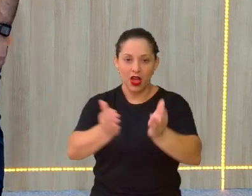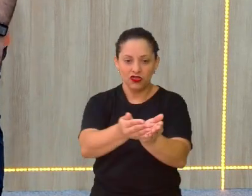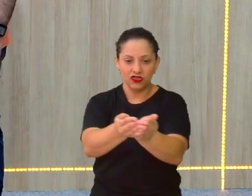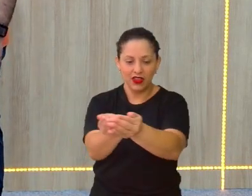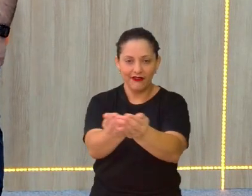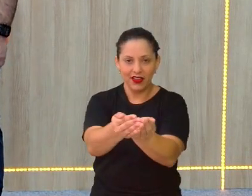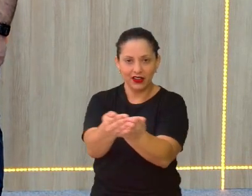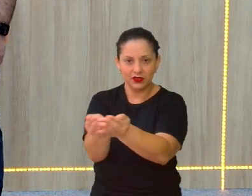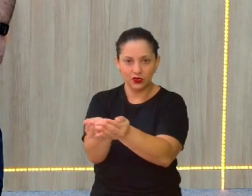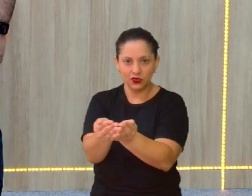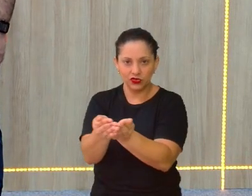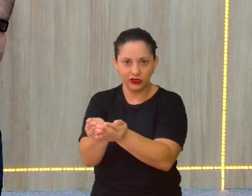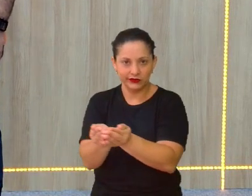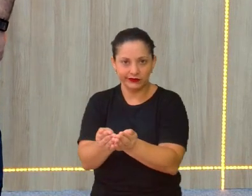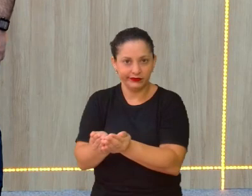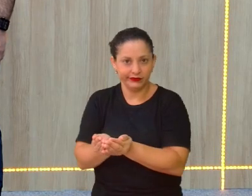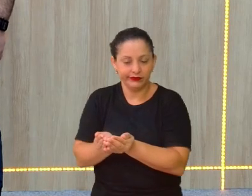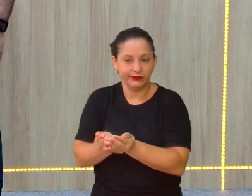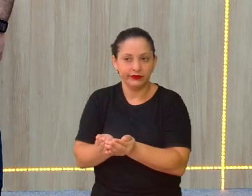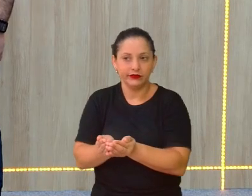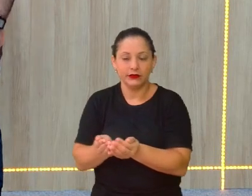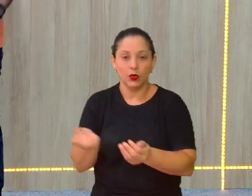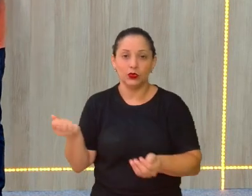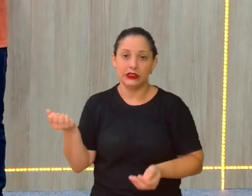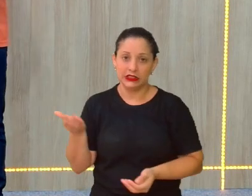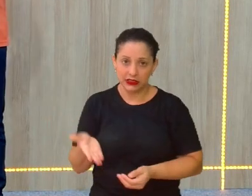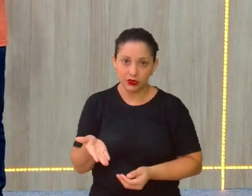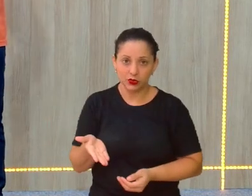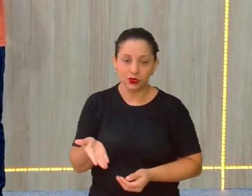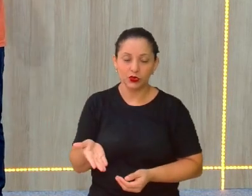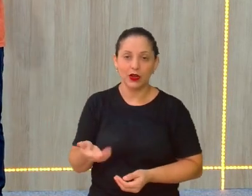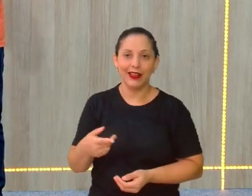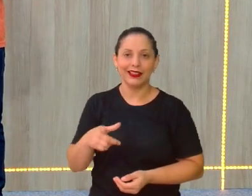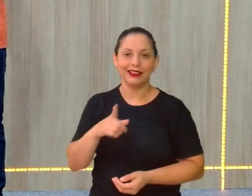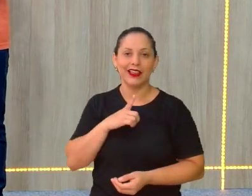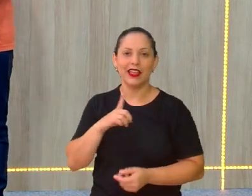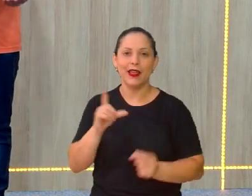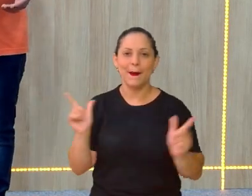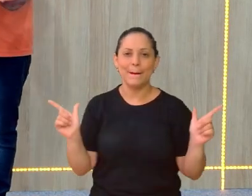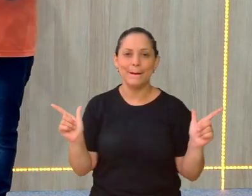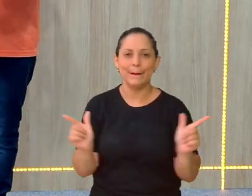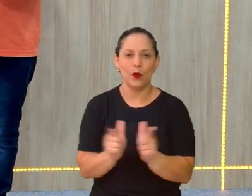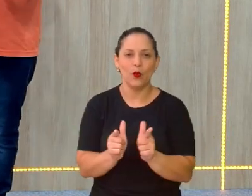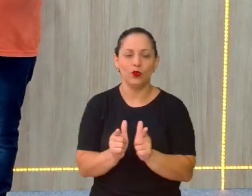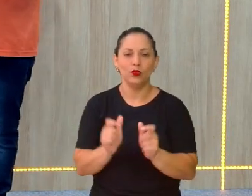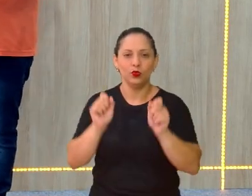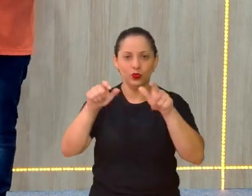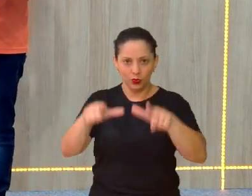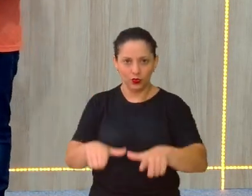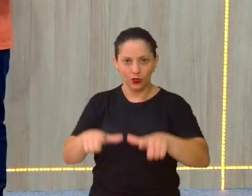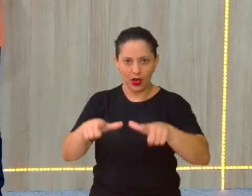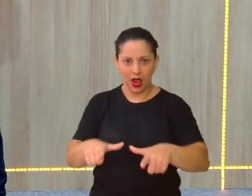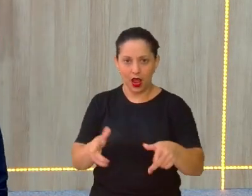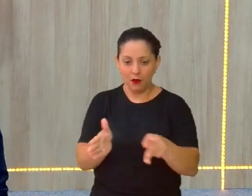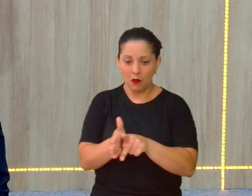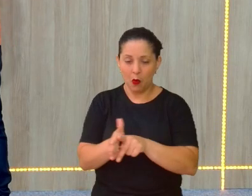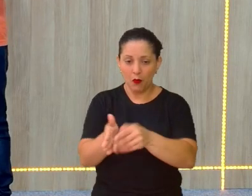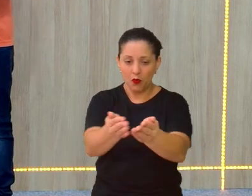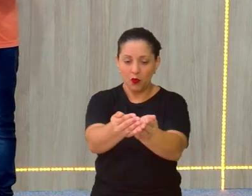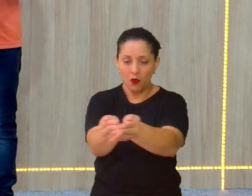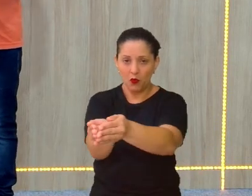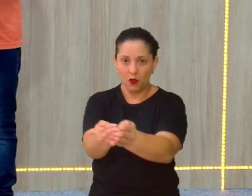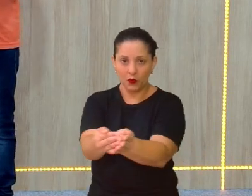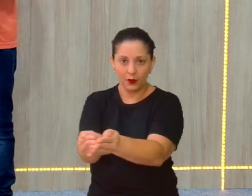navegação. Então isso fez com que eles não tivessem tantos portos, né, marítimos ali, ou não